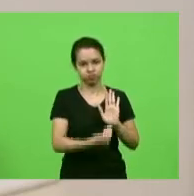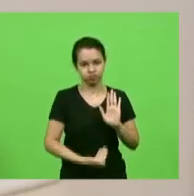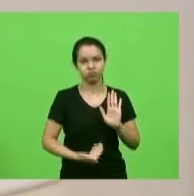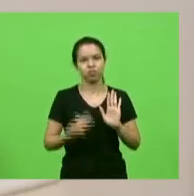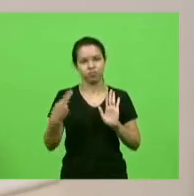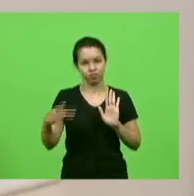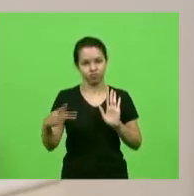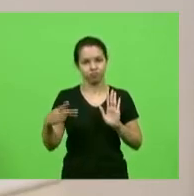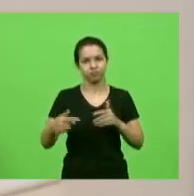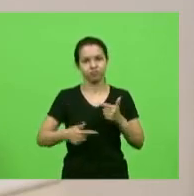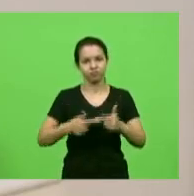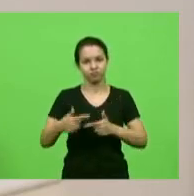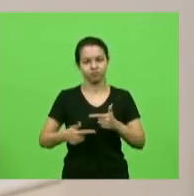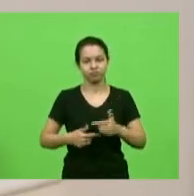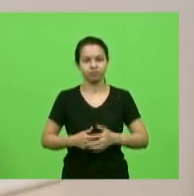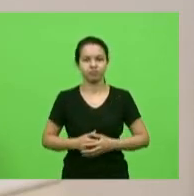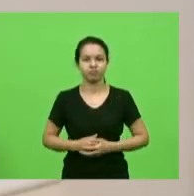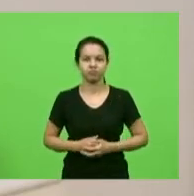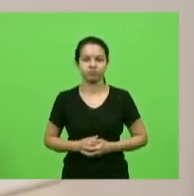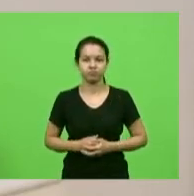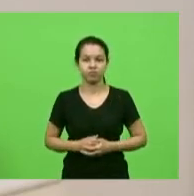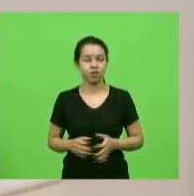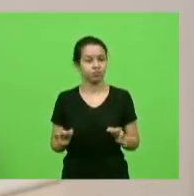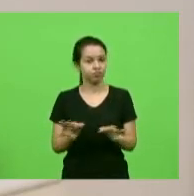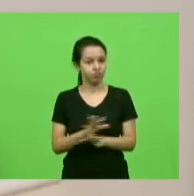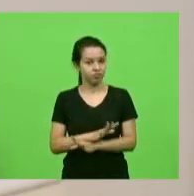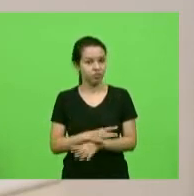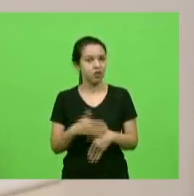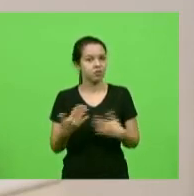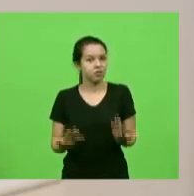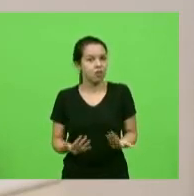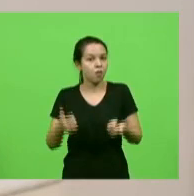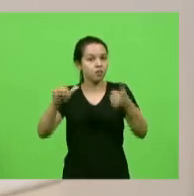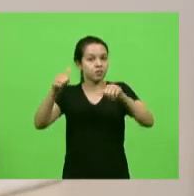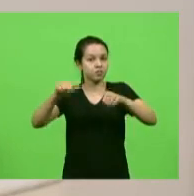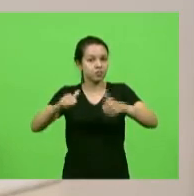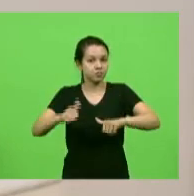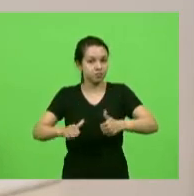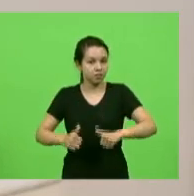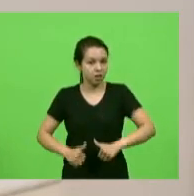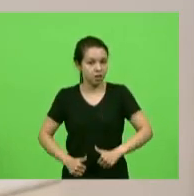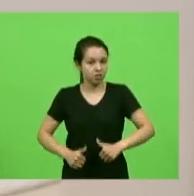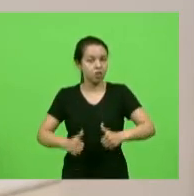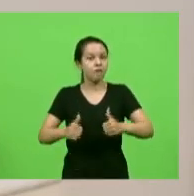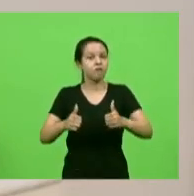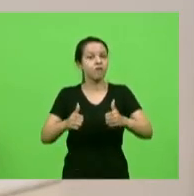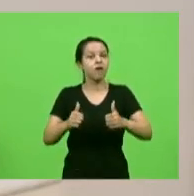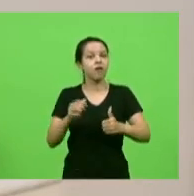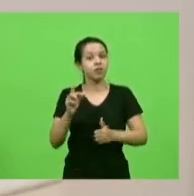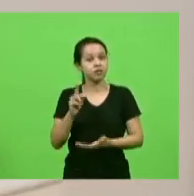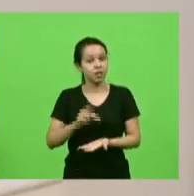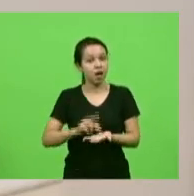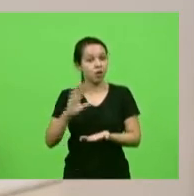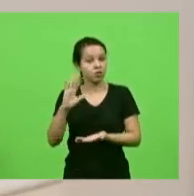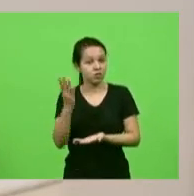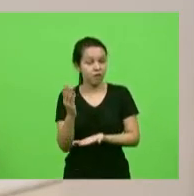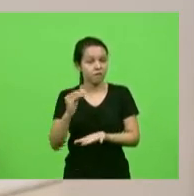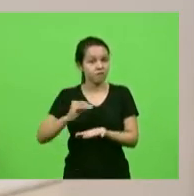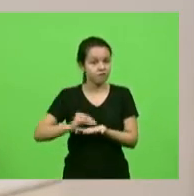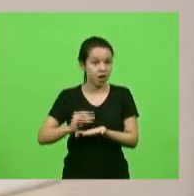senhor, eminentes julgadores, analisando os fatos relativos à ausência de punição aos